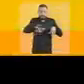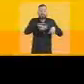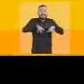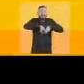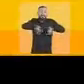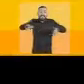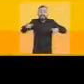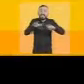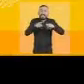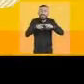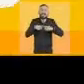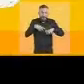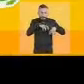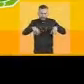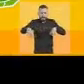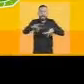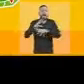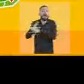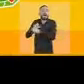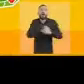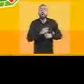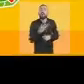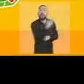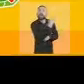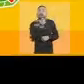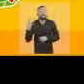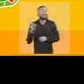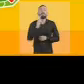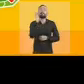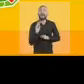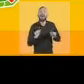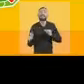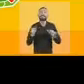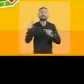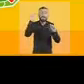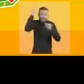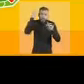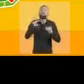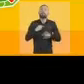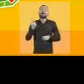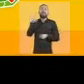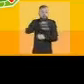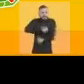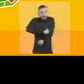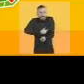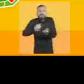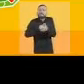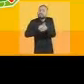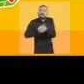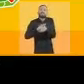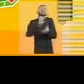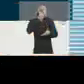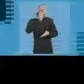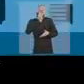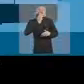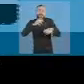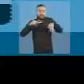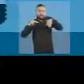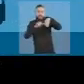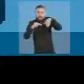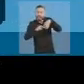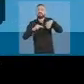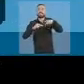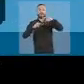policlínicas Vamos implantar 400 dessas clínicas Por todo o país Com capacidade para fazer exames Como